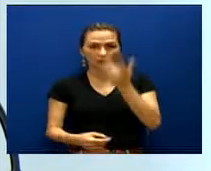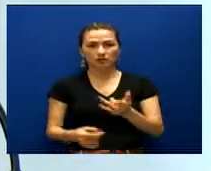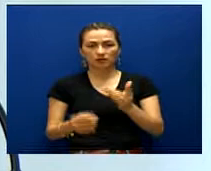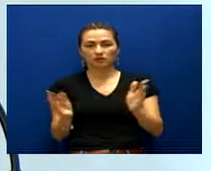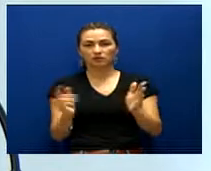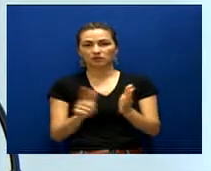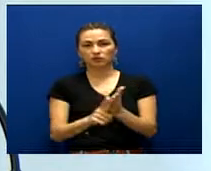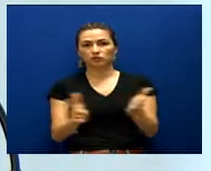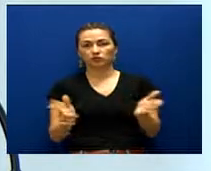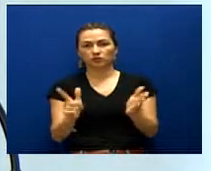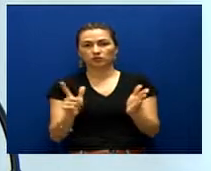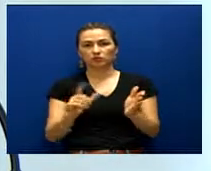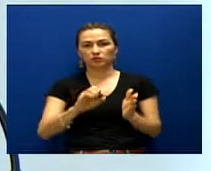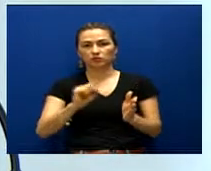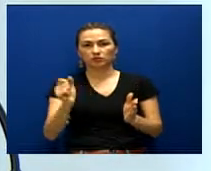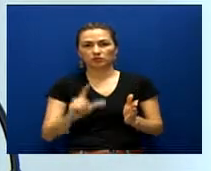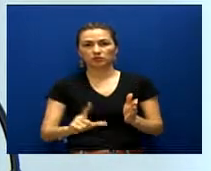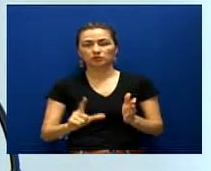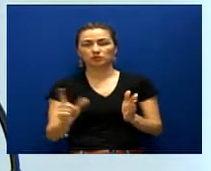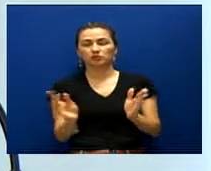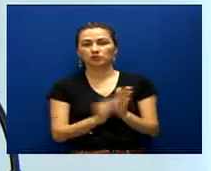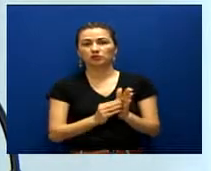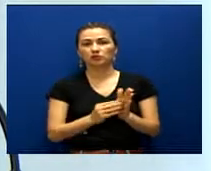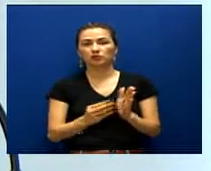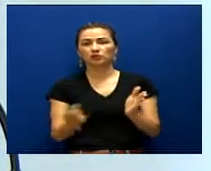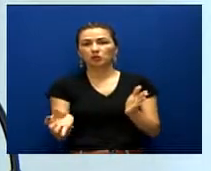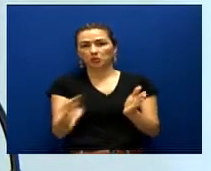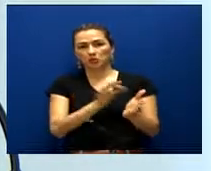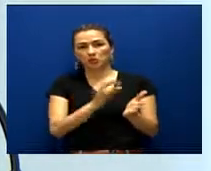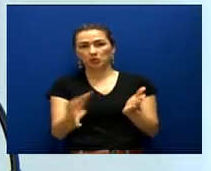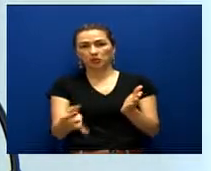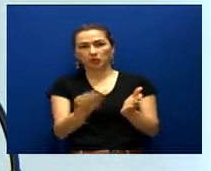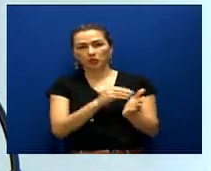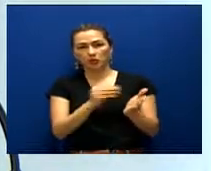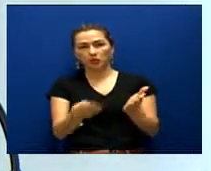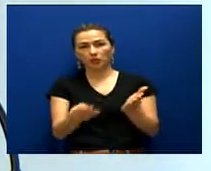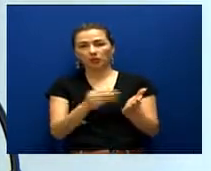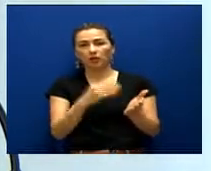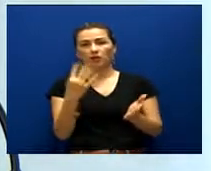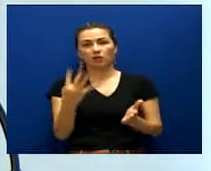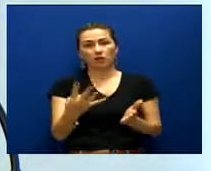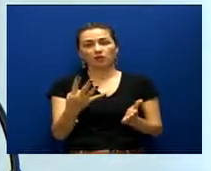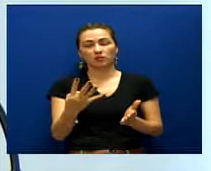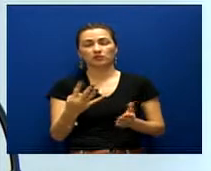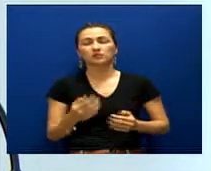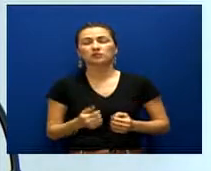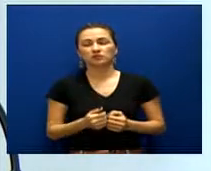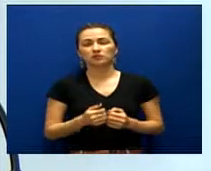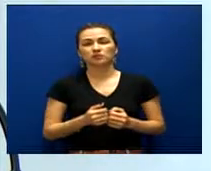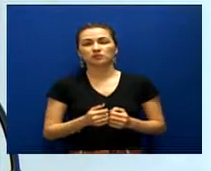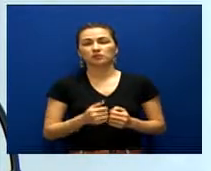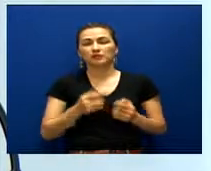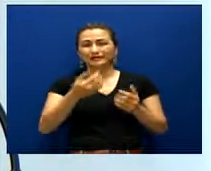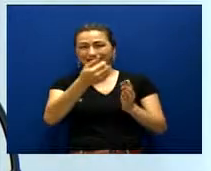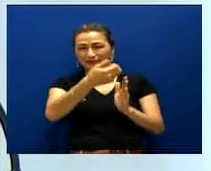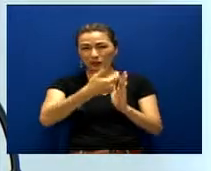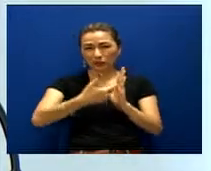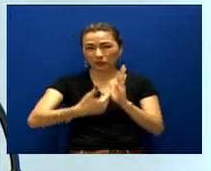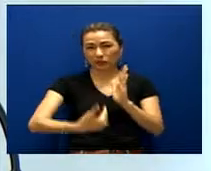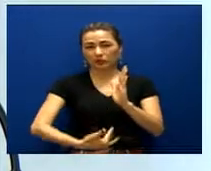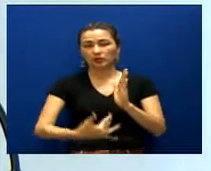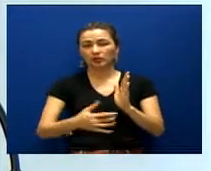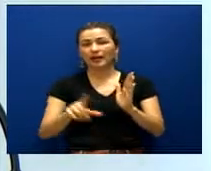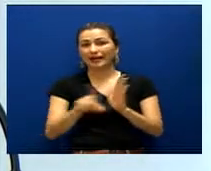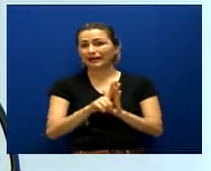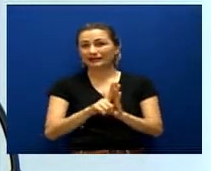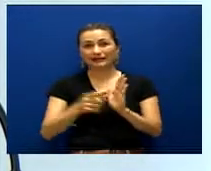Cruzeiro do Sul, serão 3 ou 4 folhas de jornal daí bem detalhado, que é obrigação, é lei, né? Sim. Nós vamos publicar,